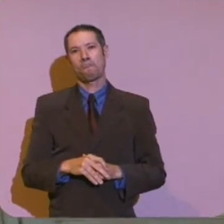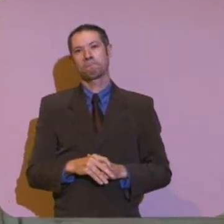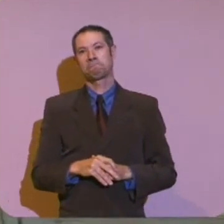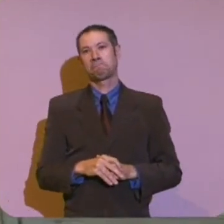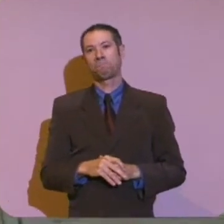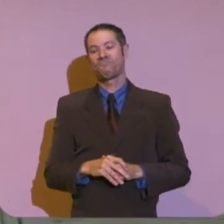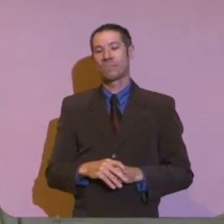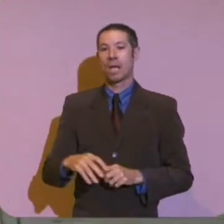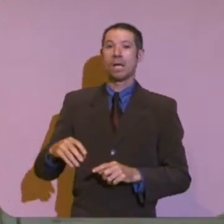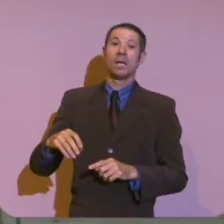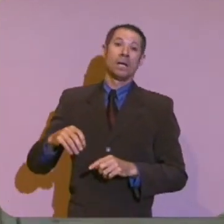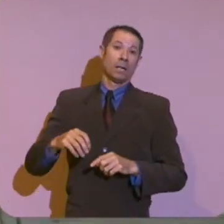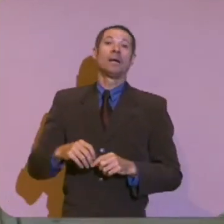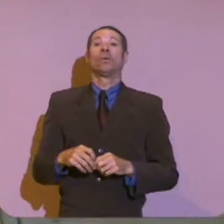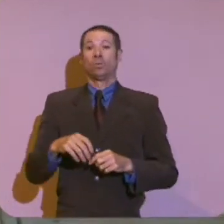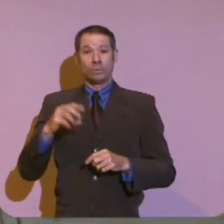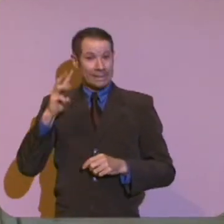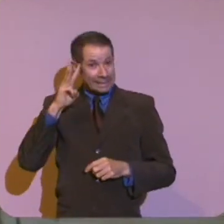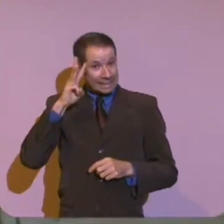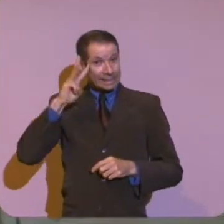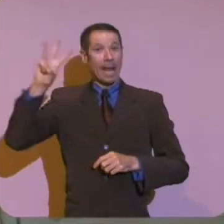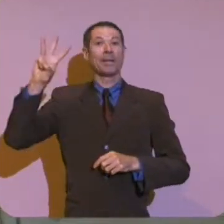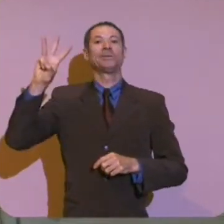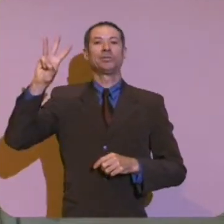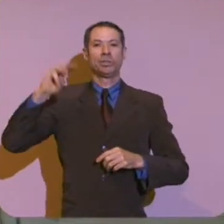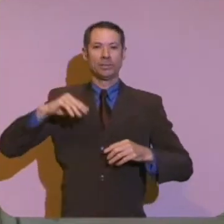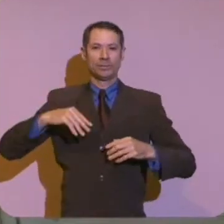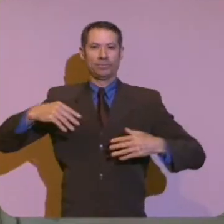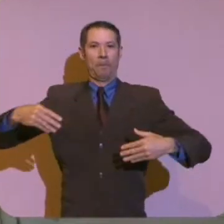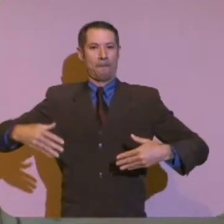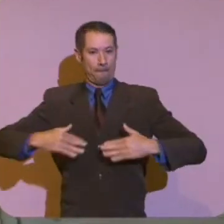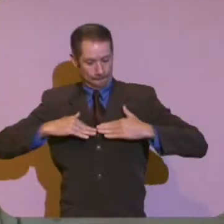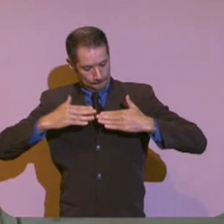E só depois daqueles 3 dias no ventre do peixe